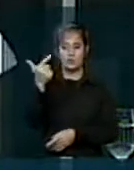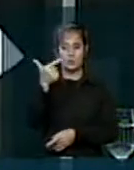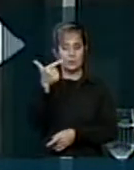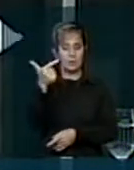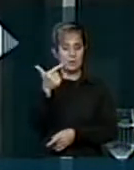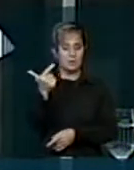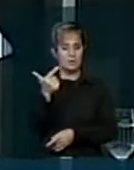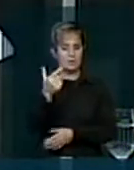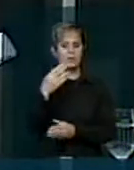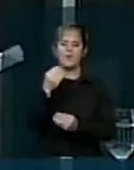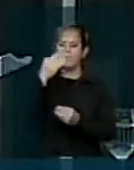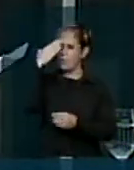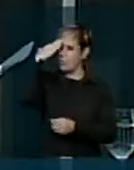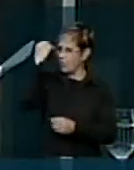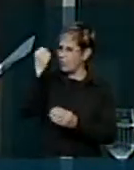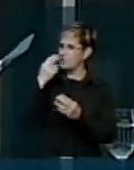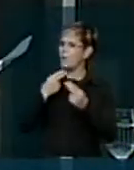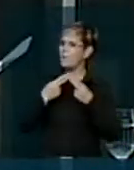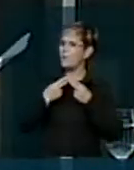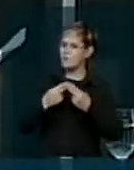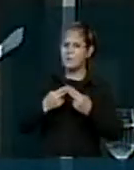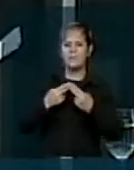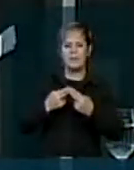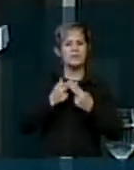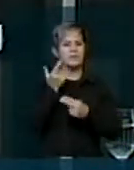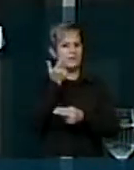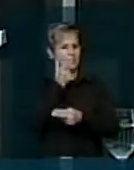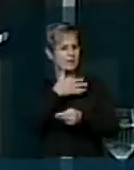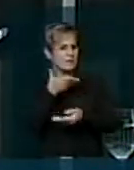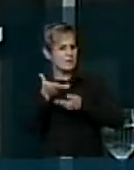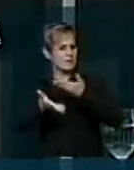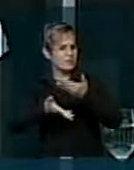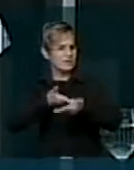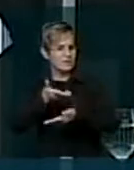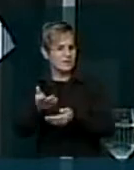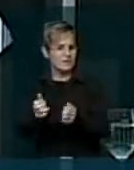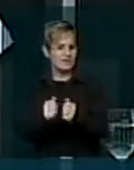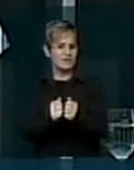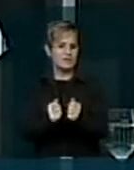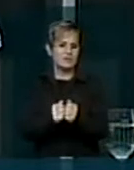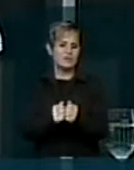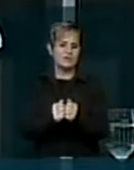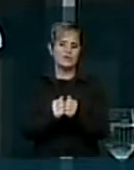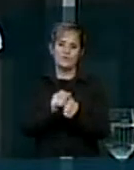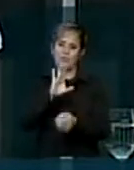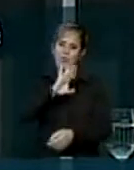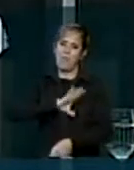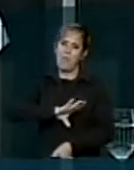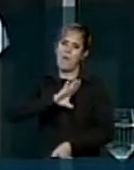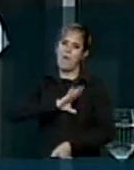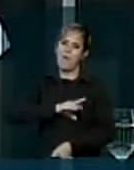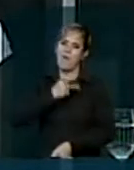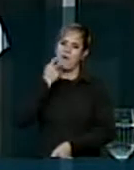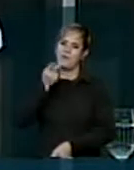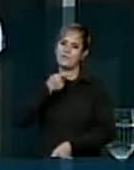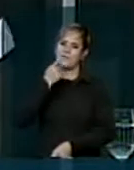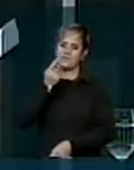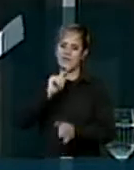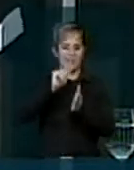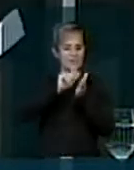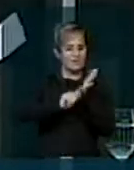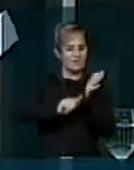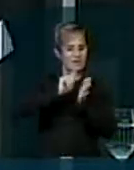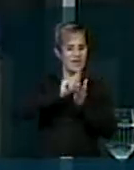sabedoria, com muita paciência, soube lidar ao longo das suas vidas com a língua portuguesa, com a nossa